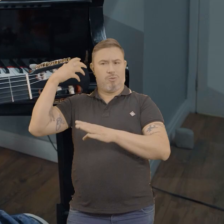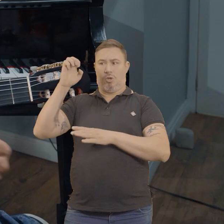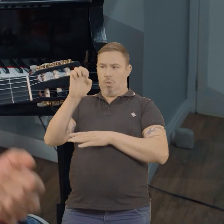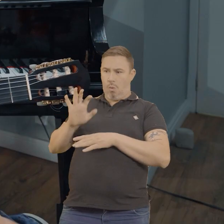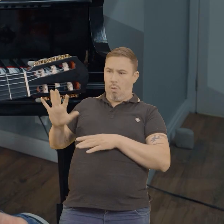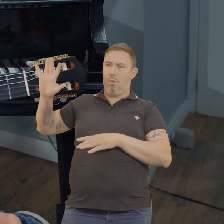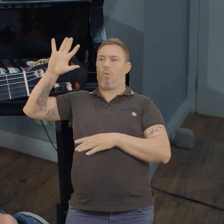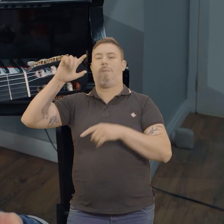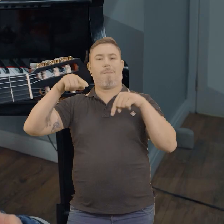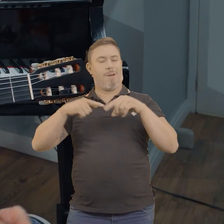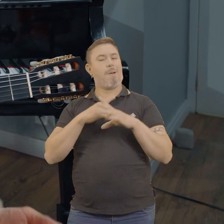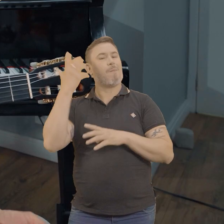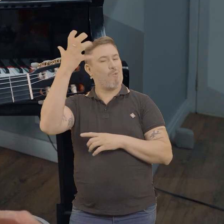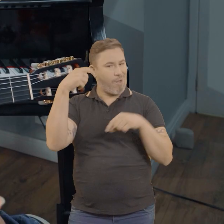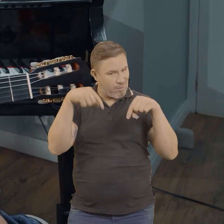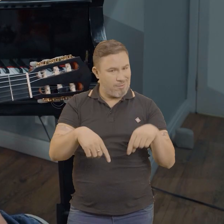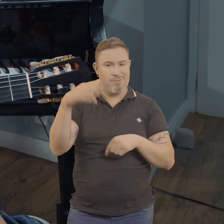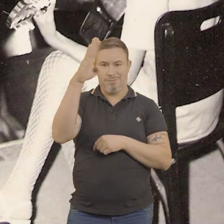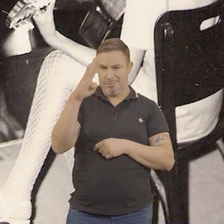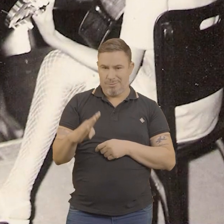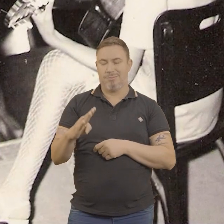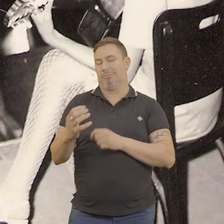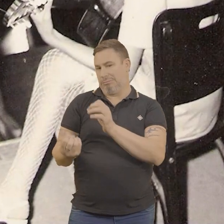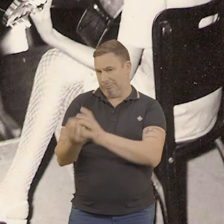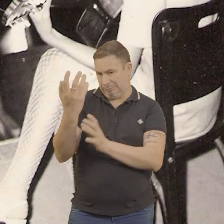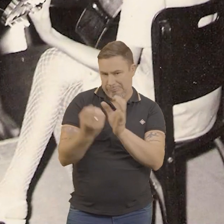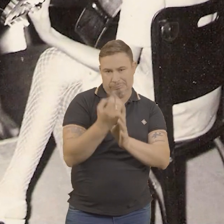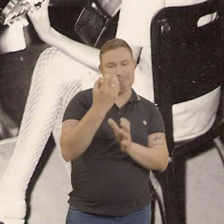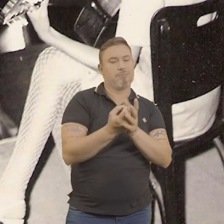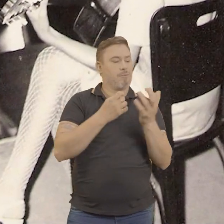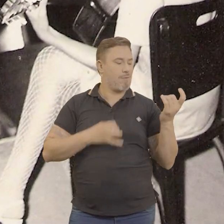também da música brasileira, dos compositores de música brasileira